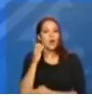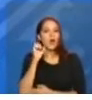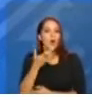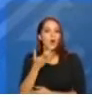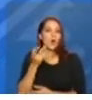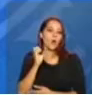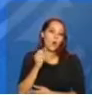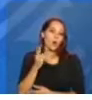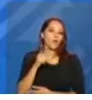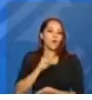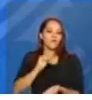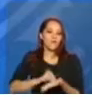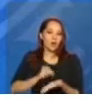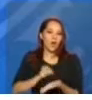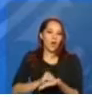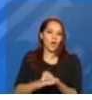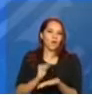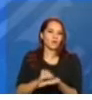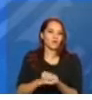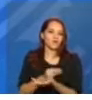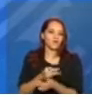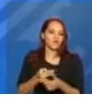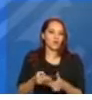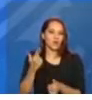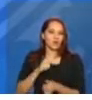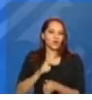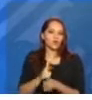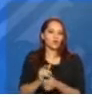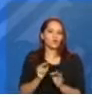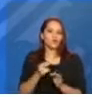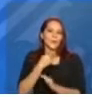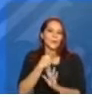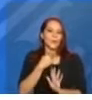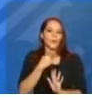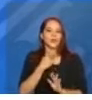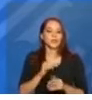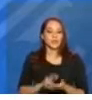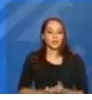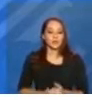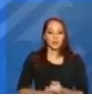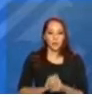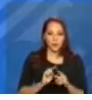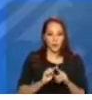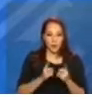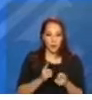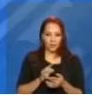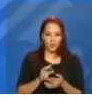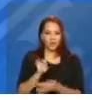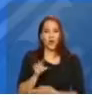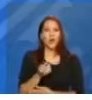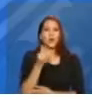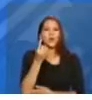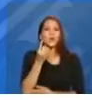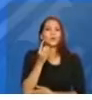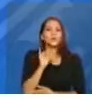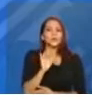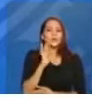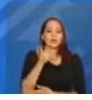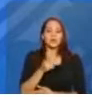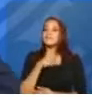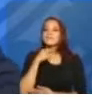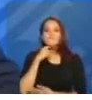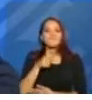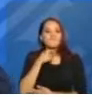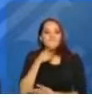falta de consistência que seria não praticável. Mas, em último caso, não conseguiu